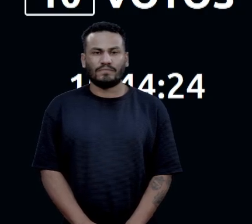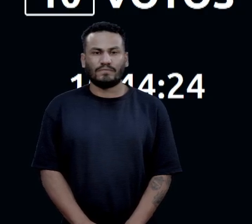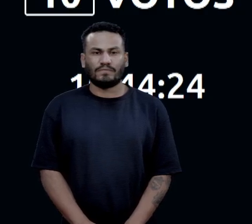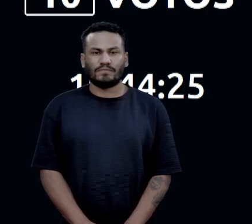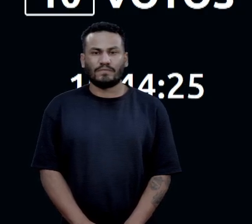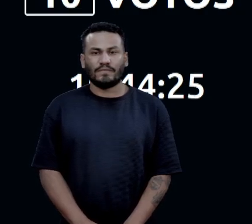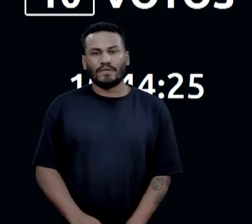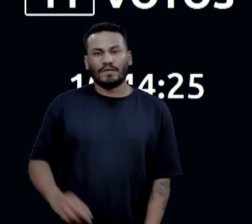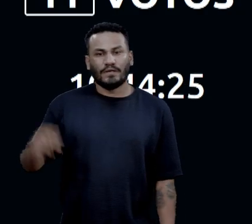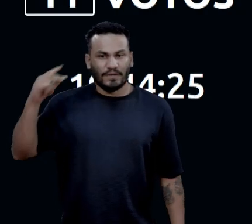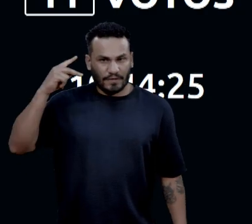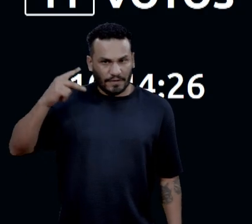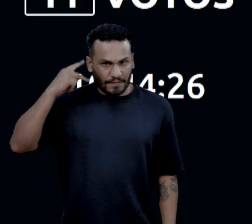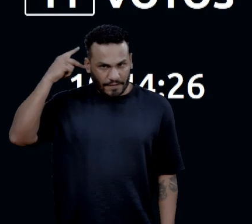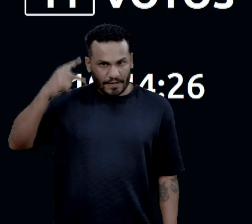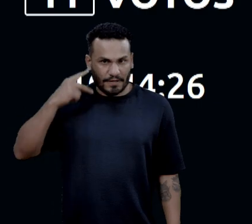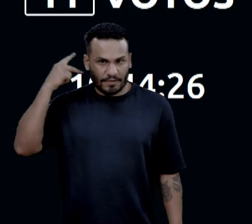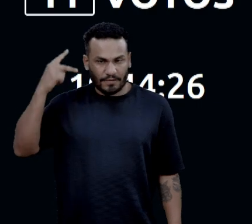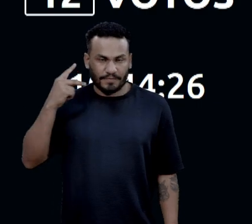Vereador,